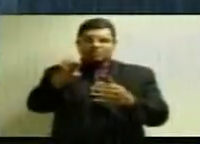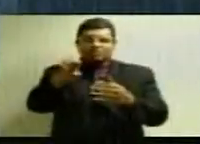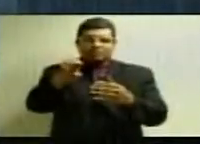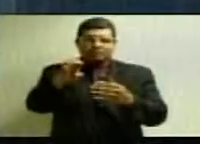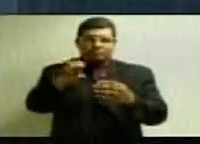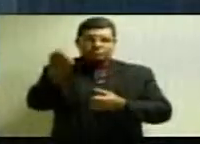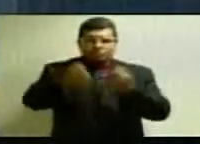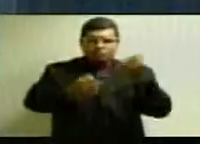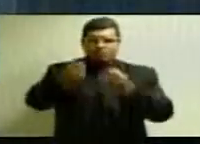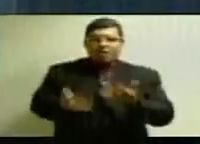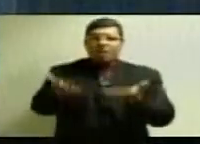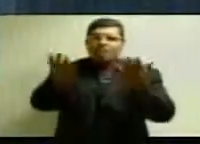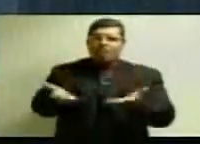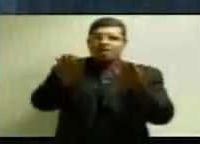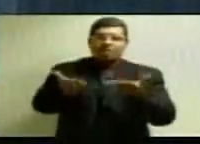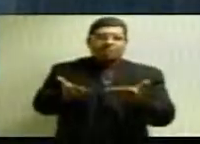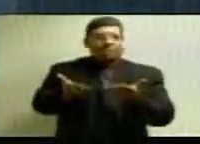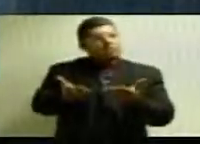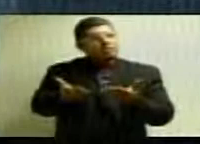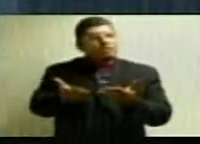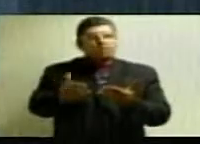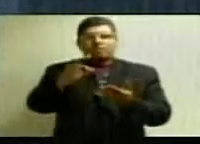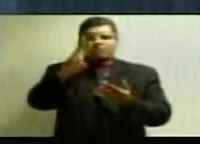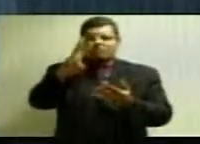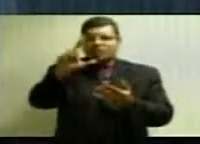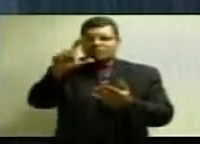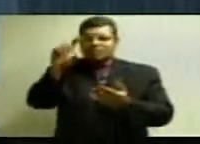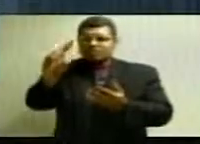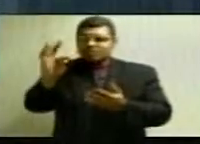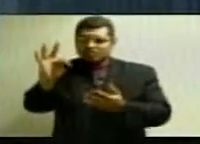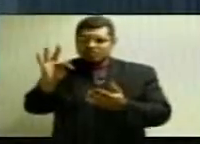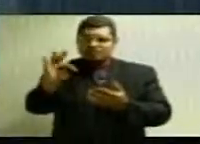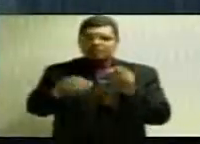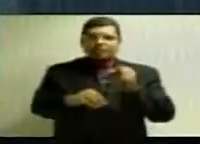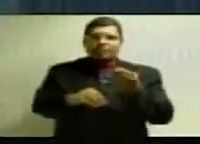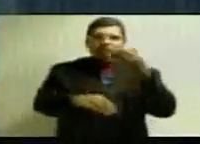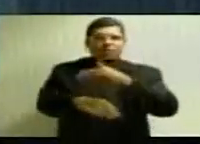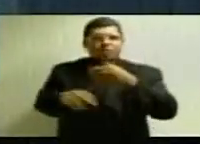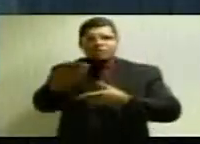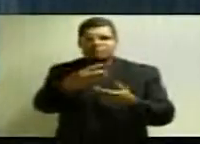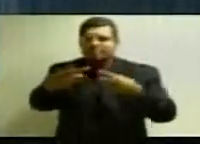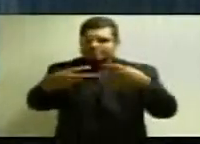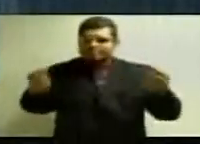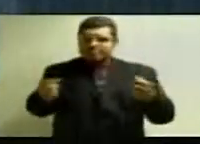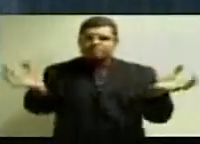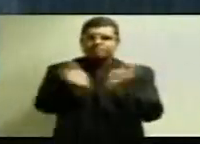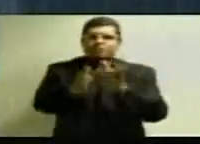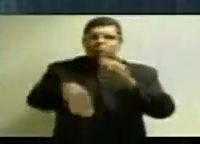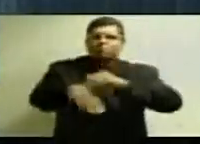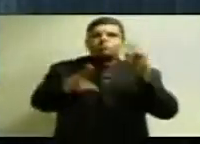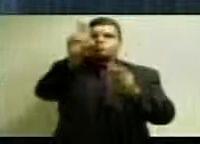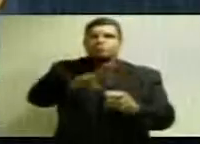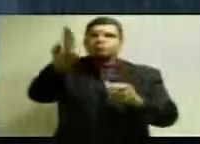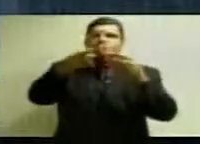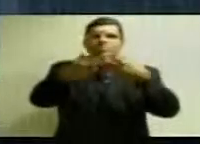com um veículo leve sob pneus, com o VLP, que é um modal de transporte coletivo muito